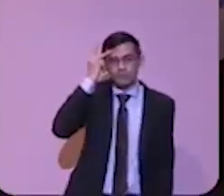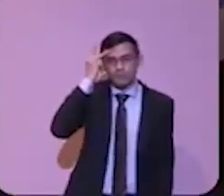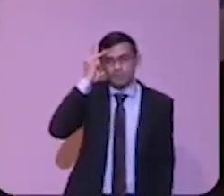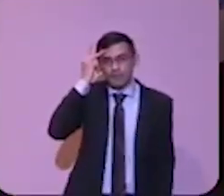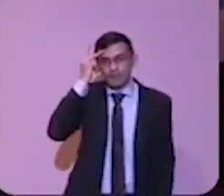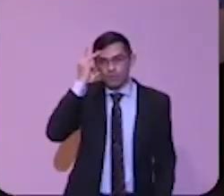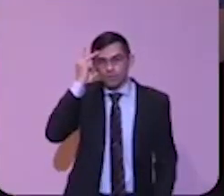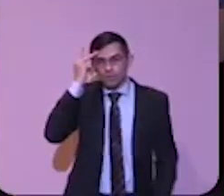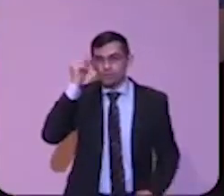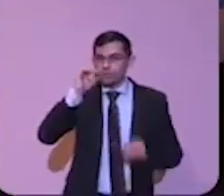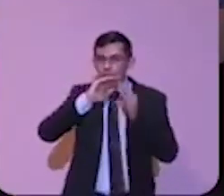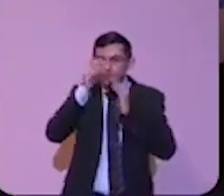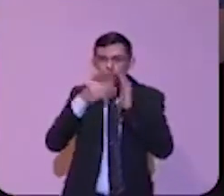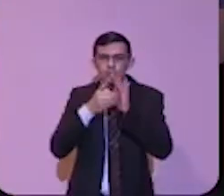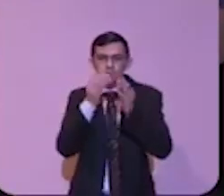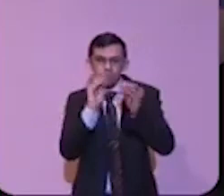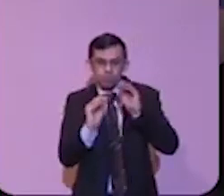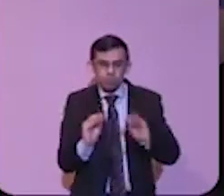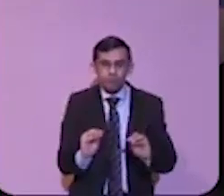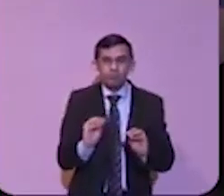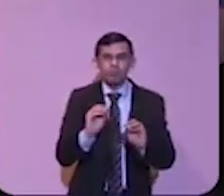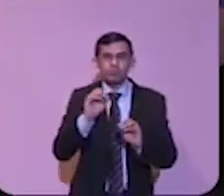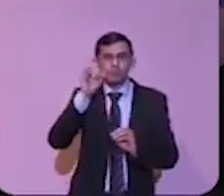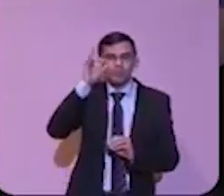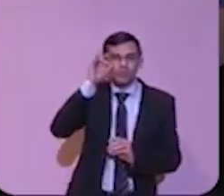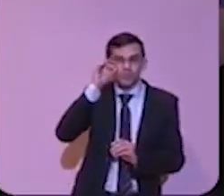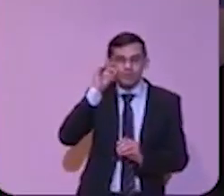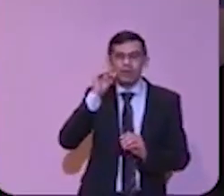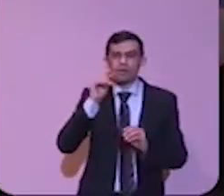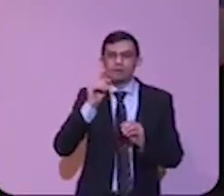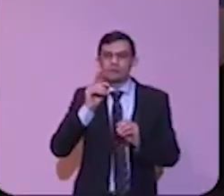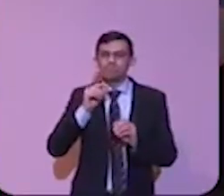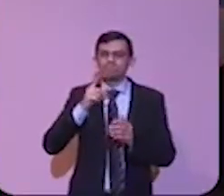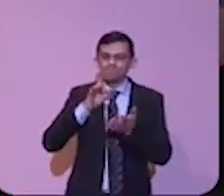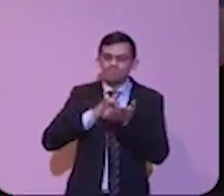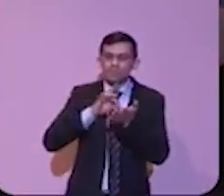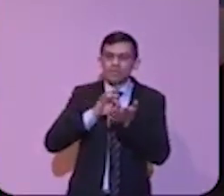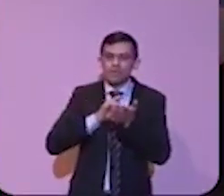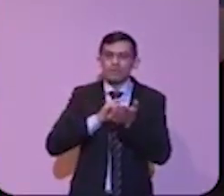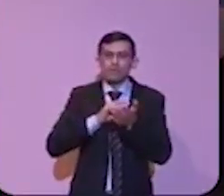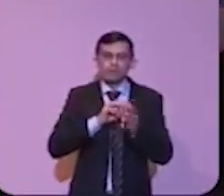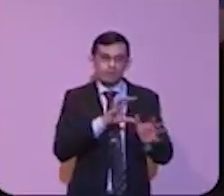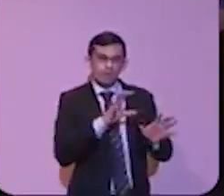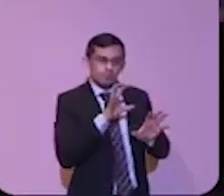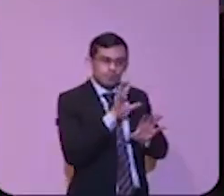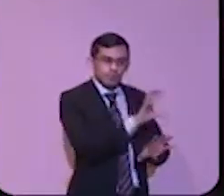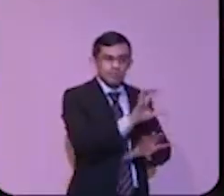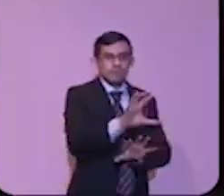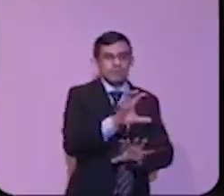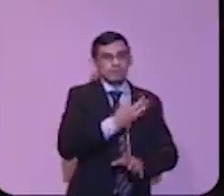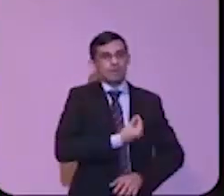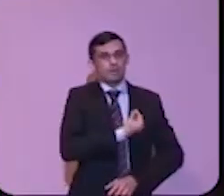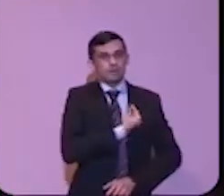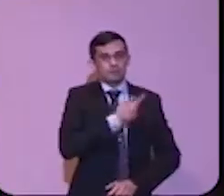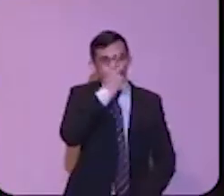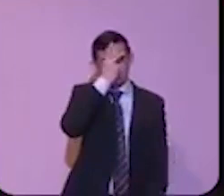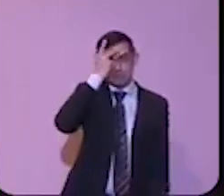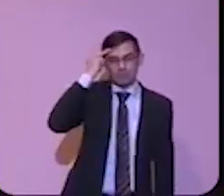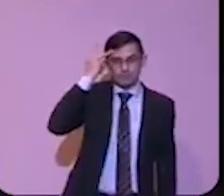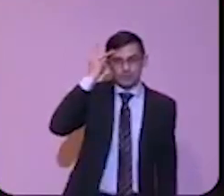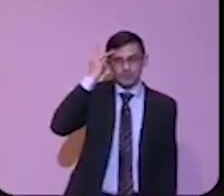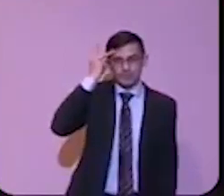O que você posta, o que você coloca ali, certamente vai influenciar a vida daquelas